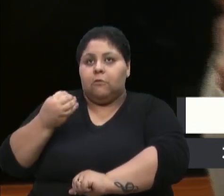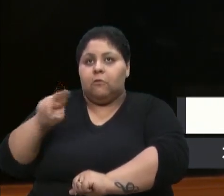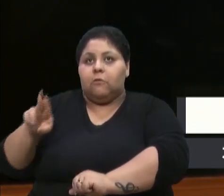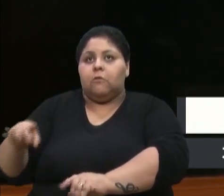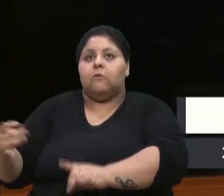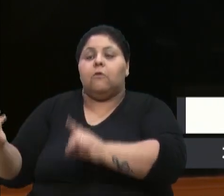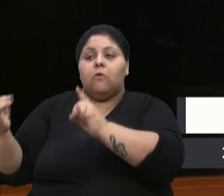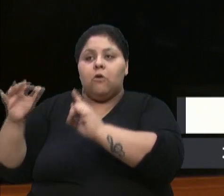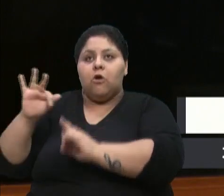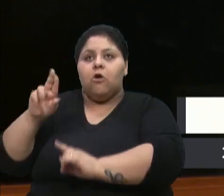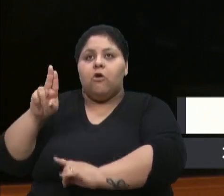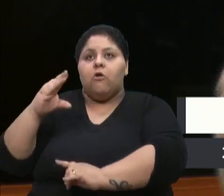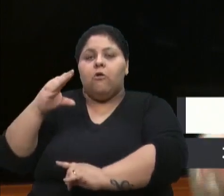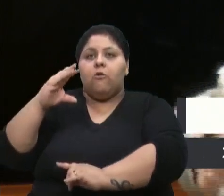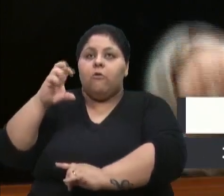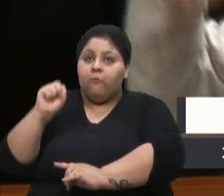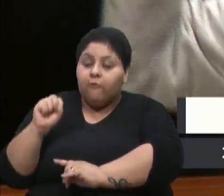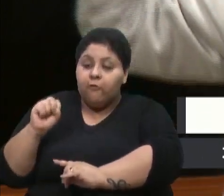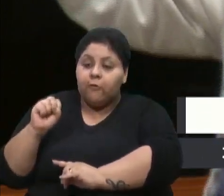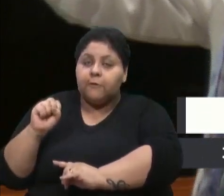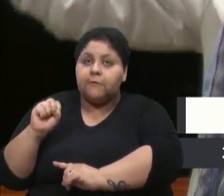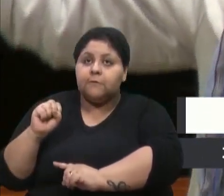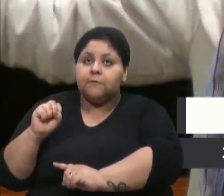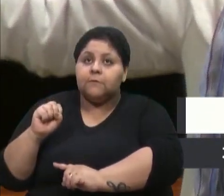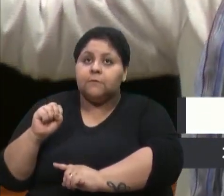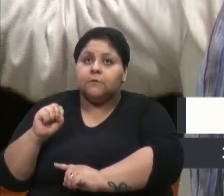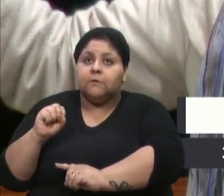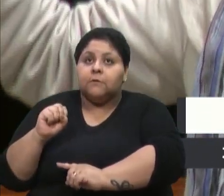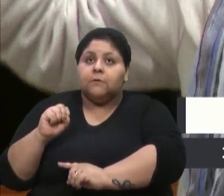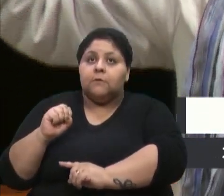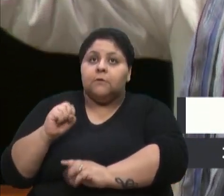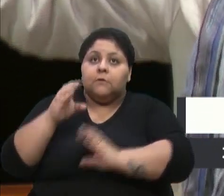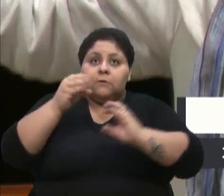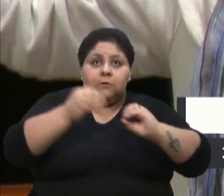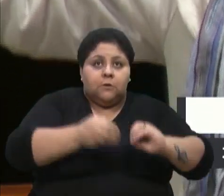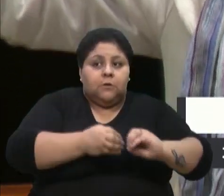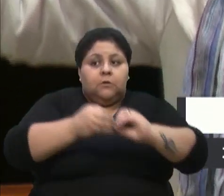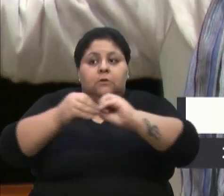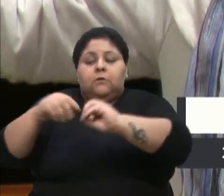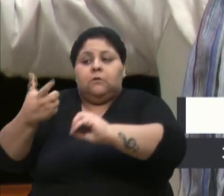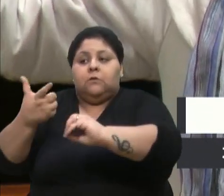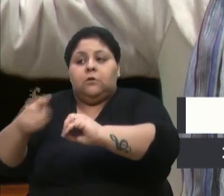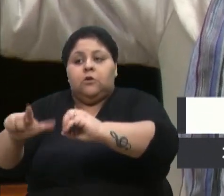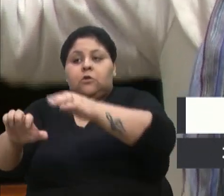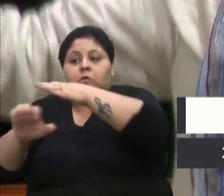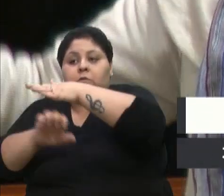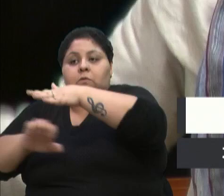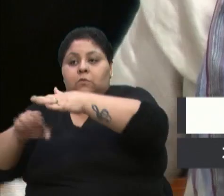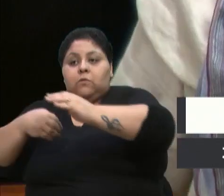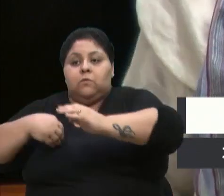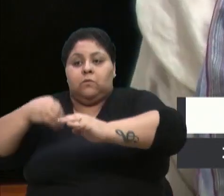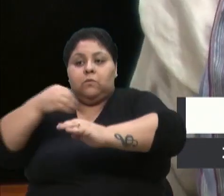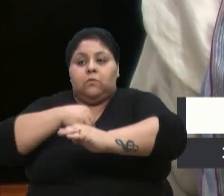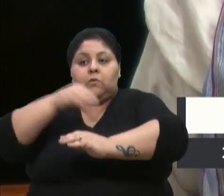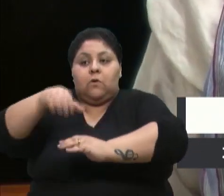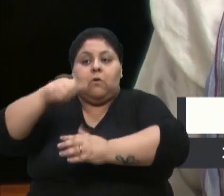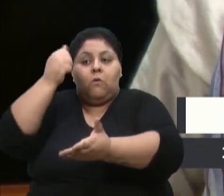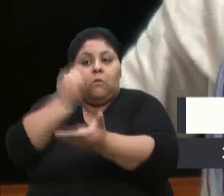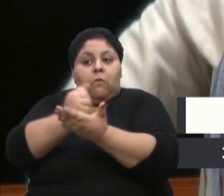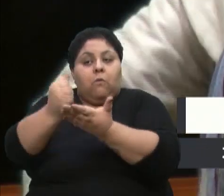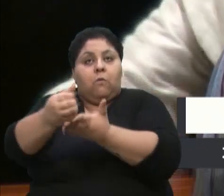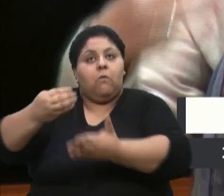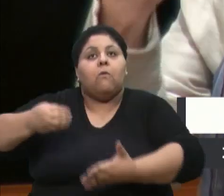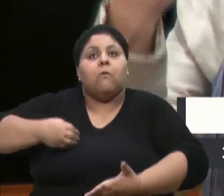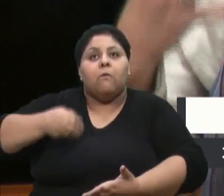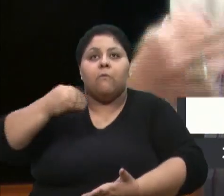a FUX, e elas repassam para uma empresa de médico a contratação de médicos.